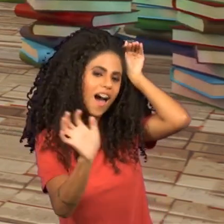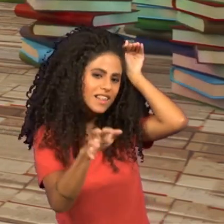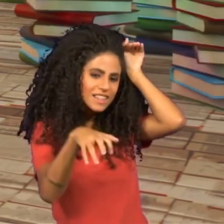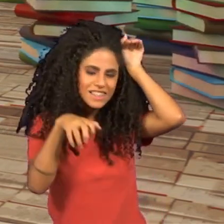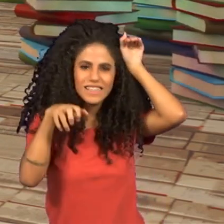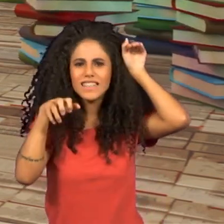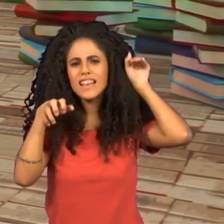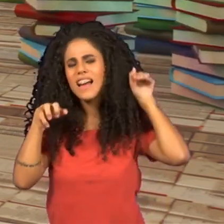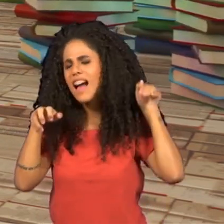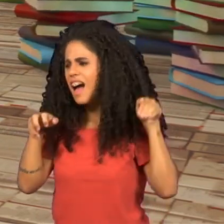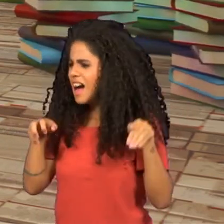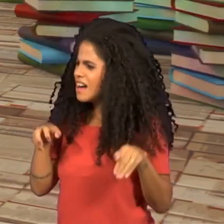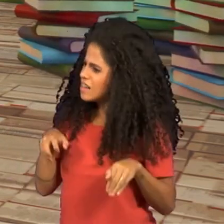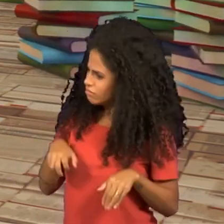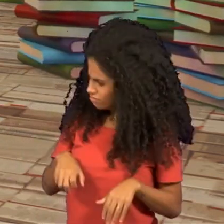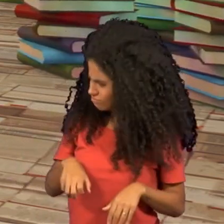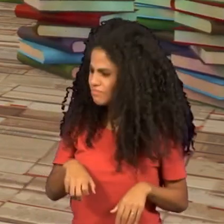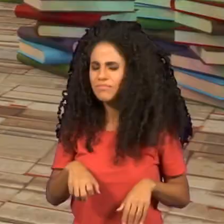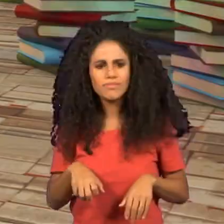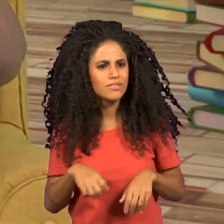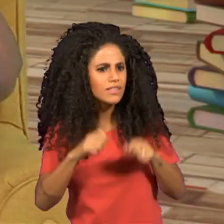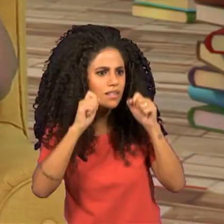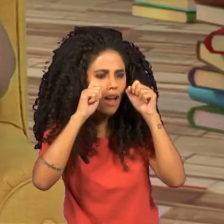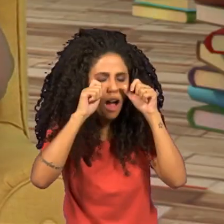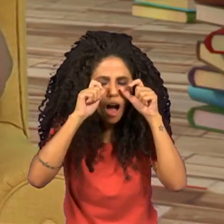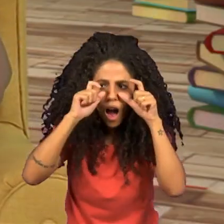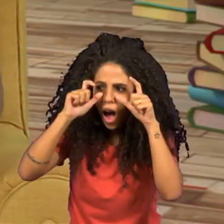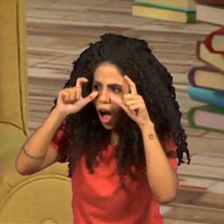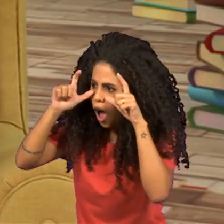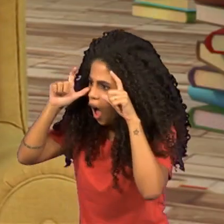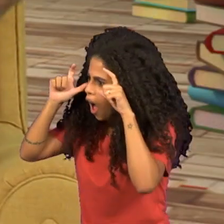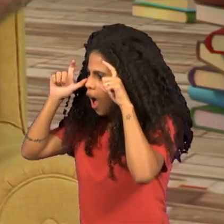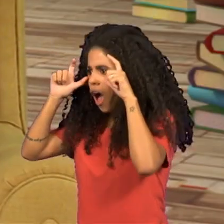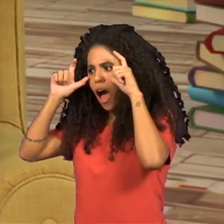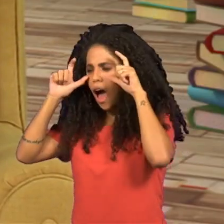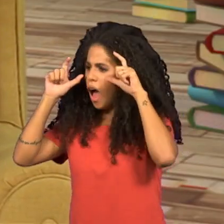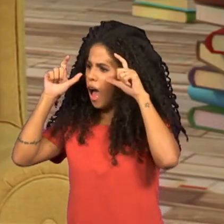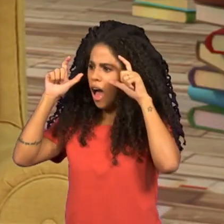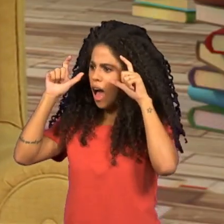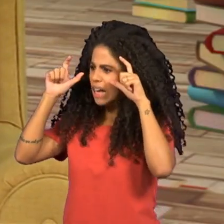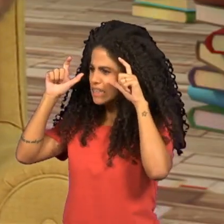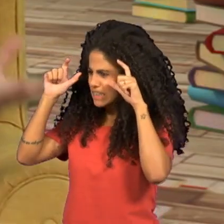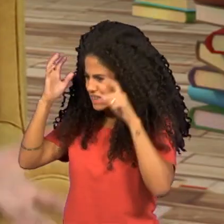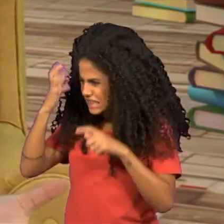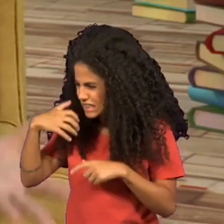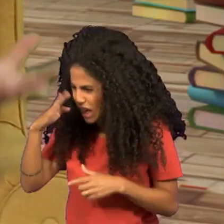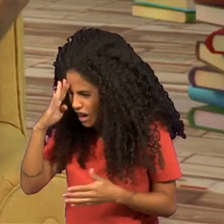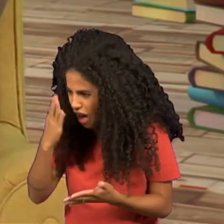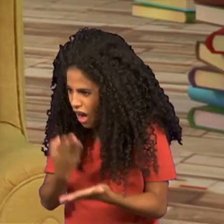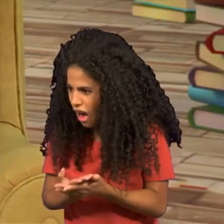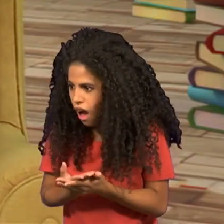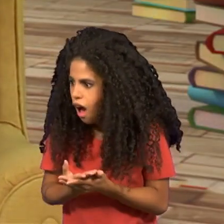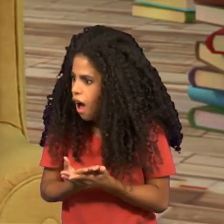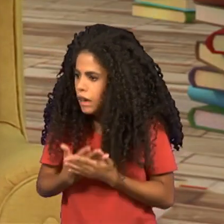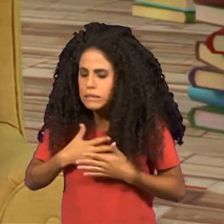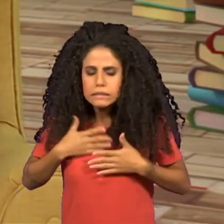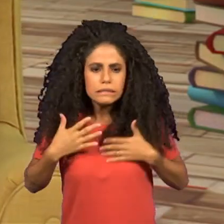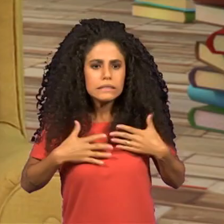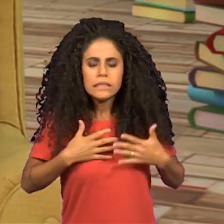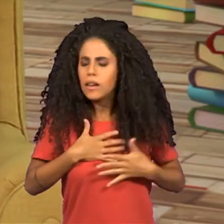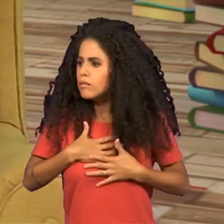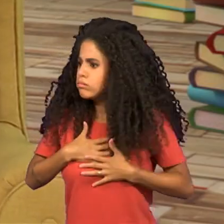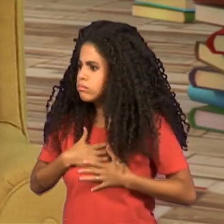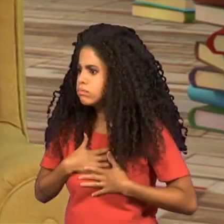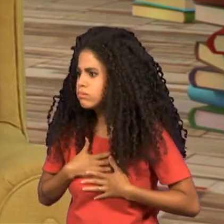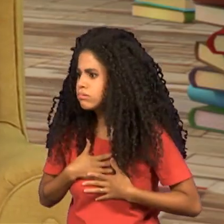a mãe arregalou os olhos desse tamanho não podia acreditar se sentiu angustiada e